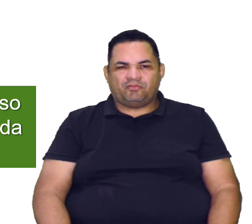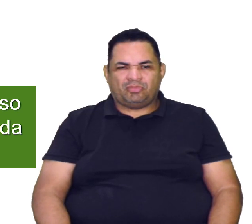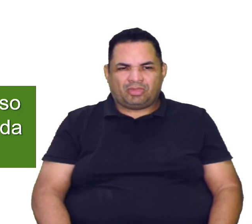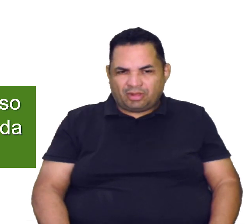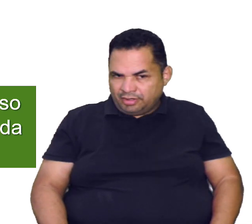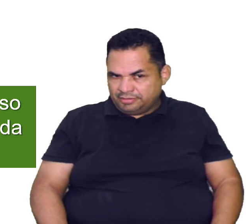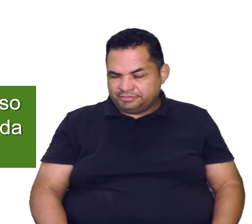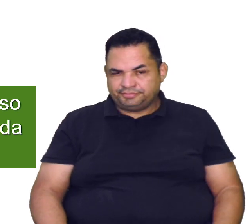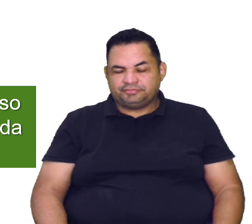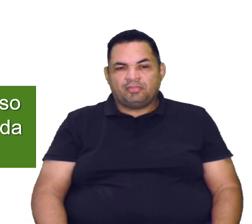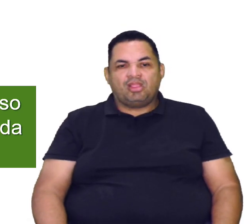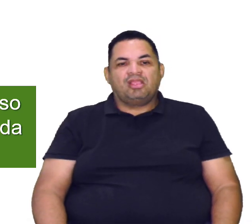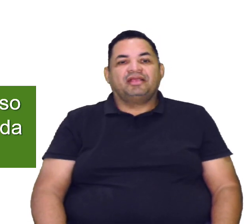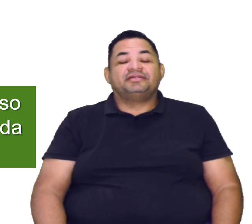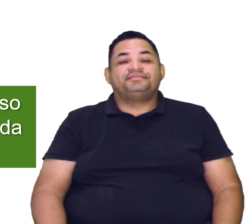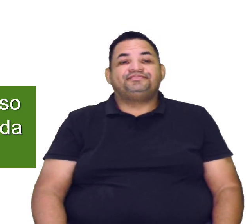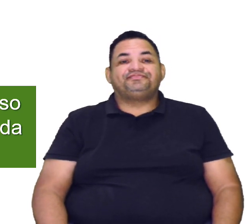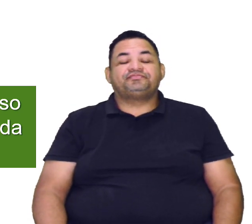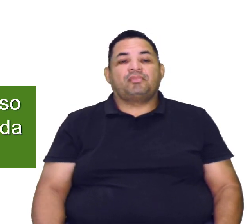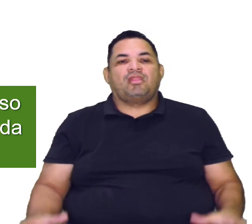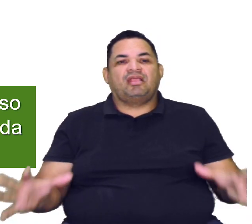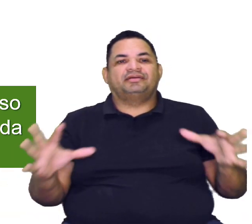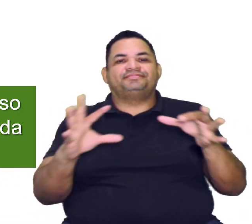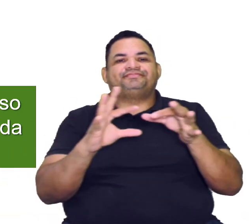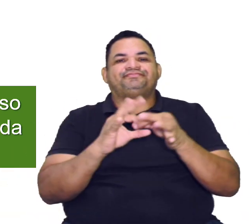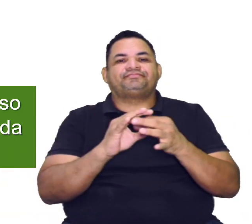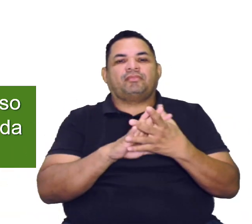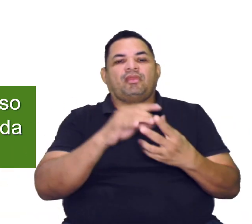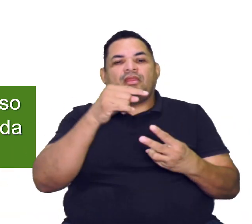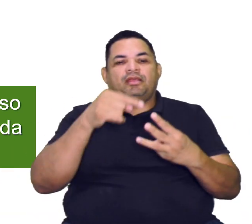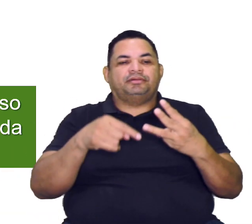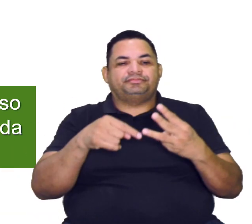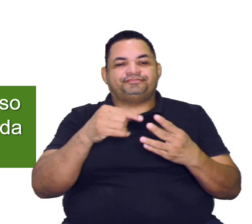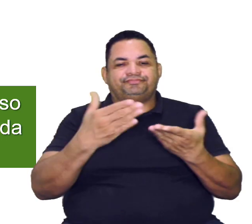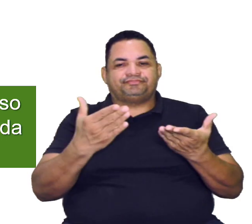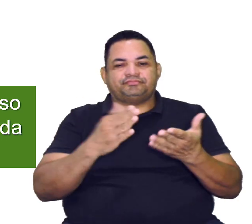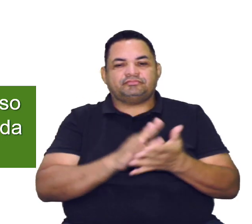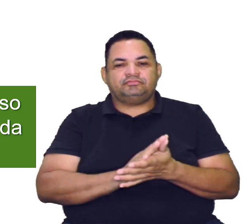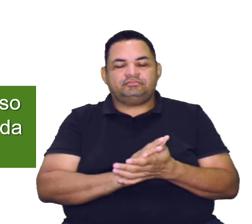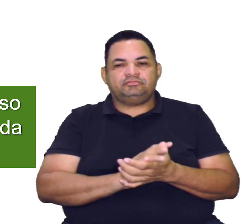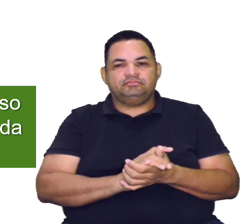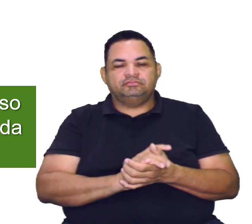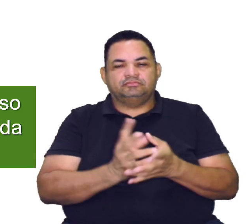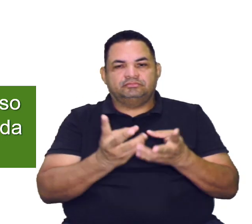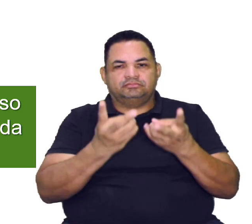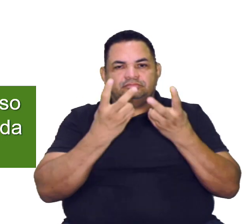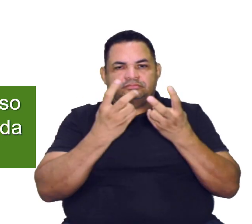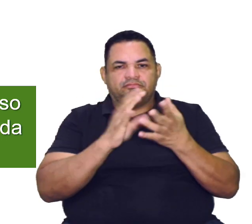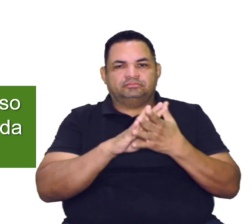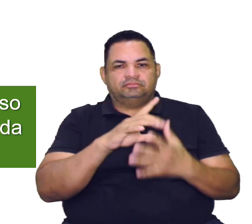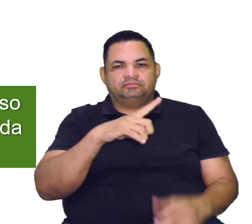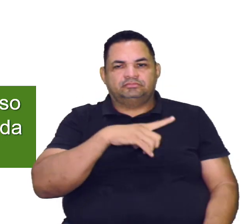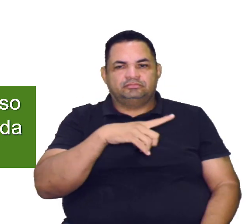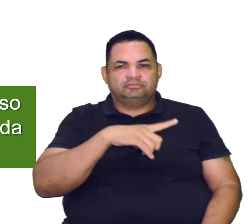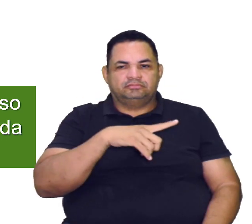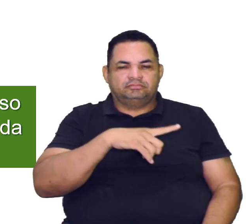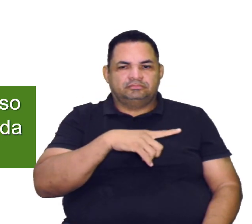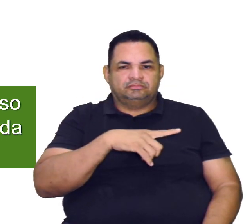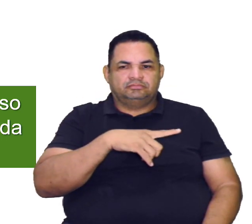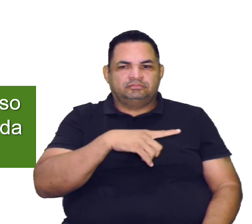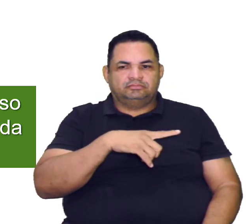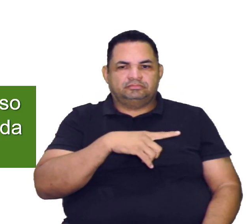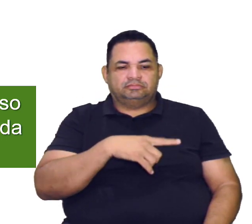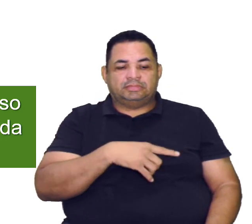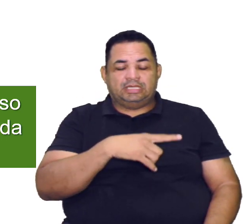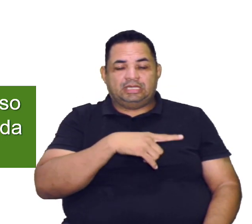Ainda falando sobre essa conexão entre essas três expressões, a gente percebe muito a questão do ter e